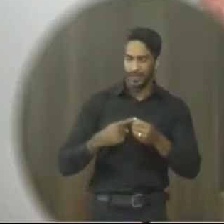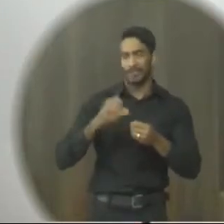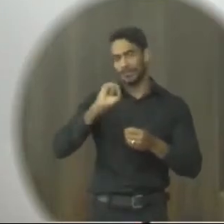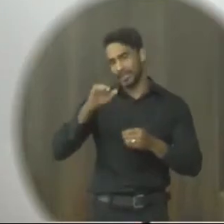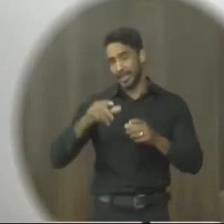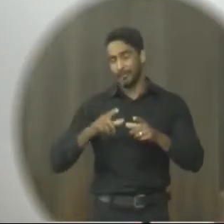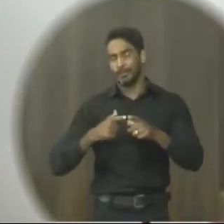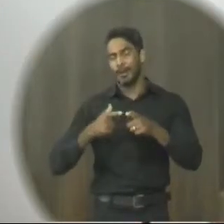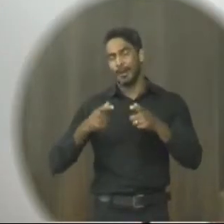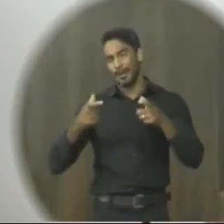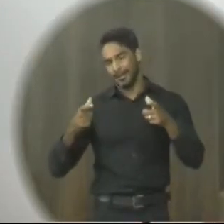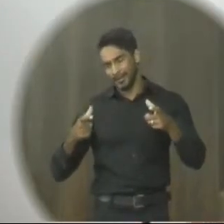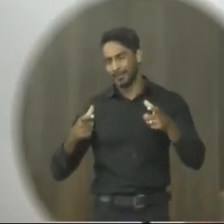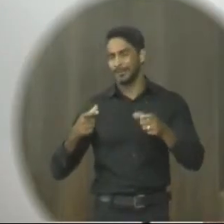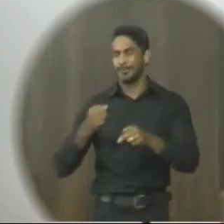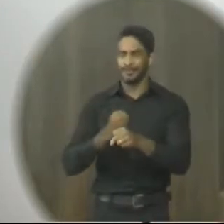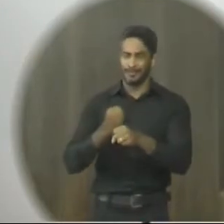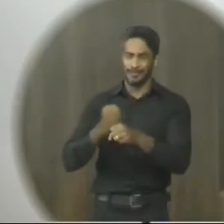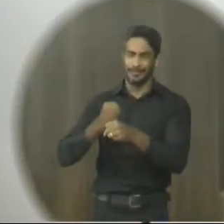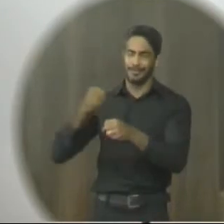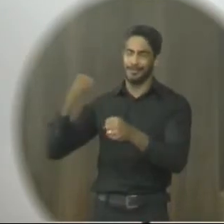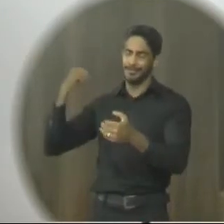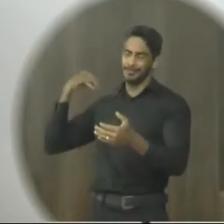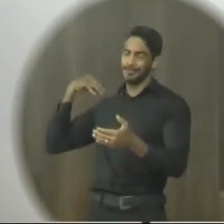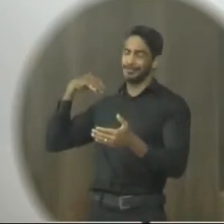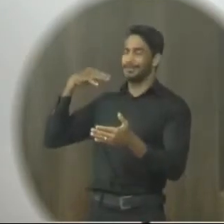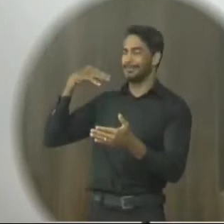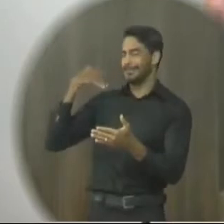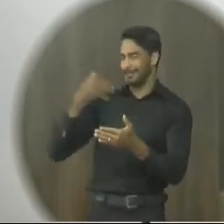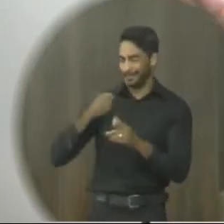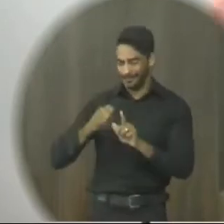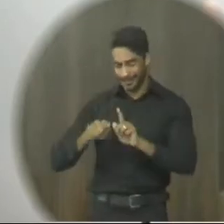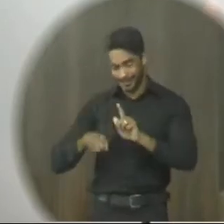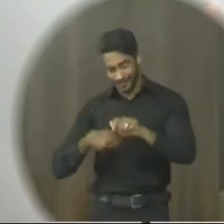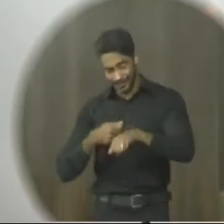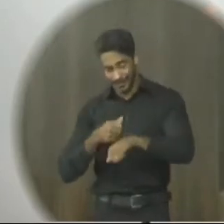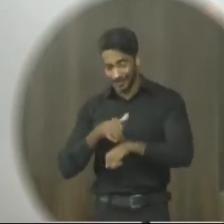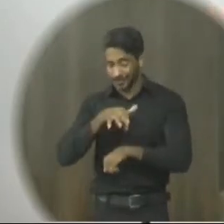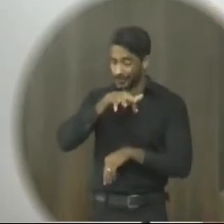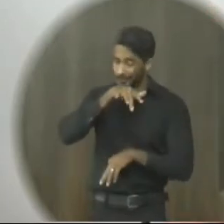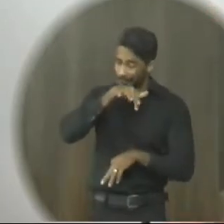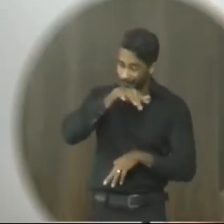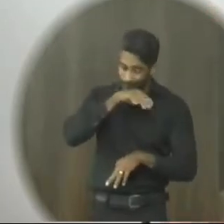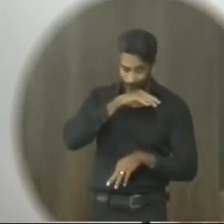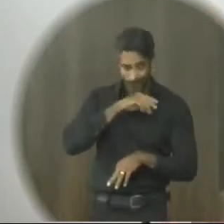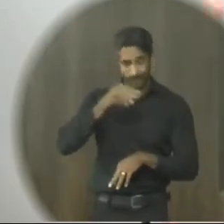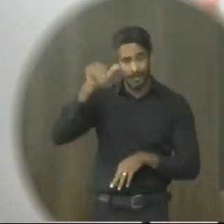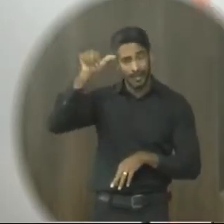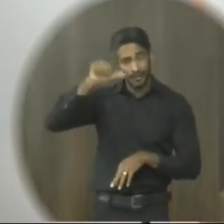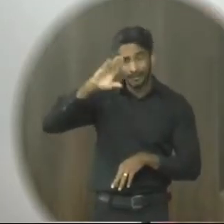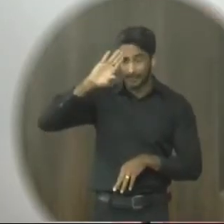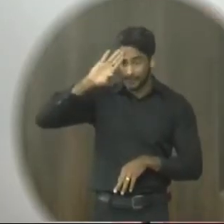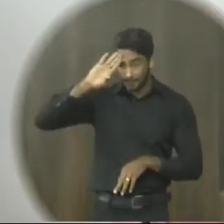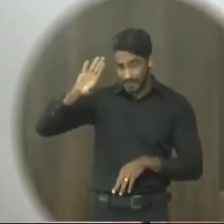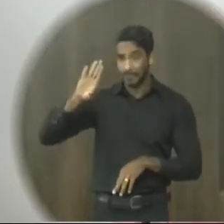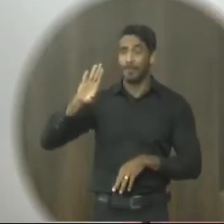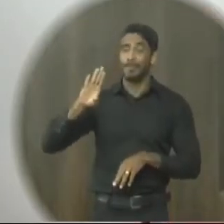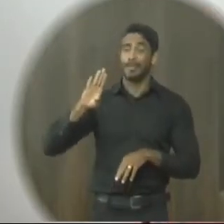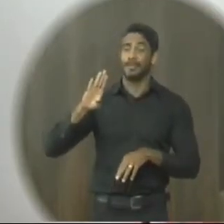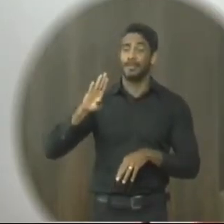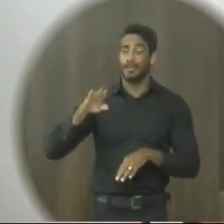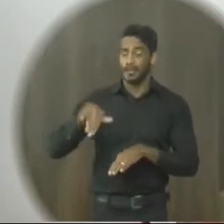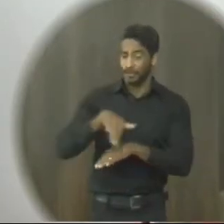já há vários anos vem com administrações péssimas, ruim, principalmente quando se trata de